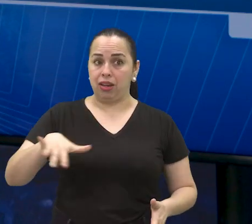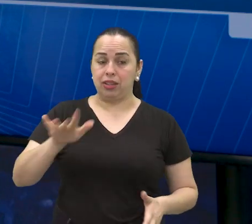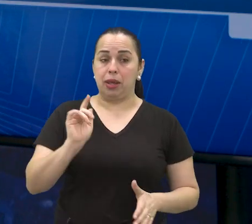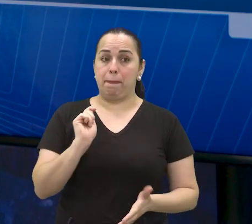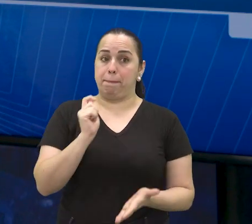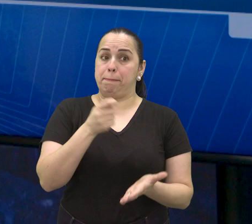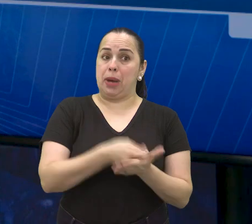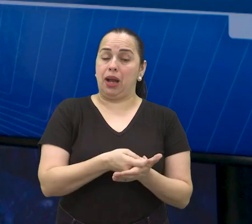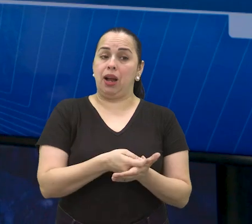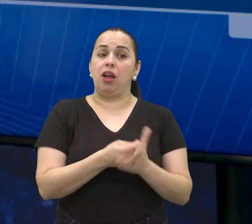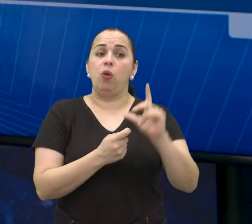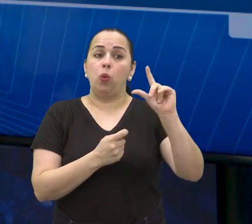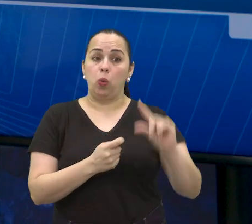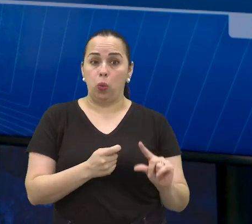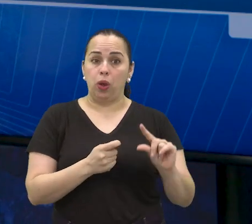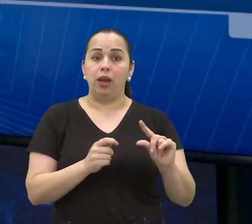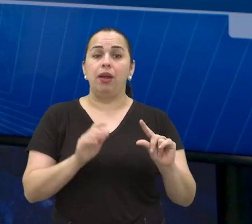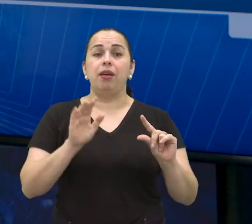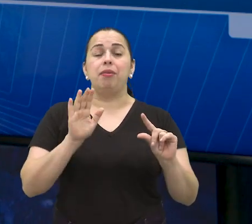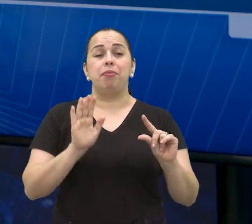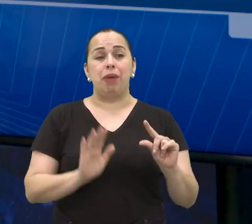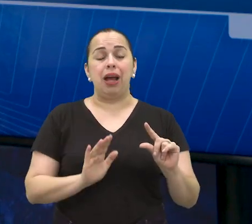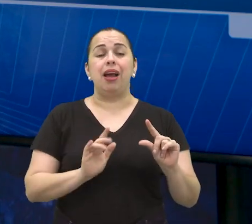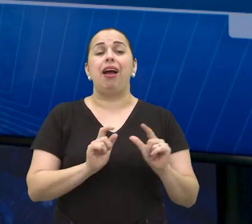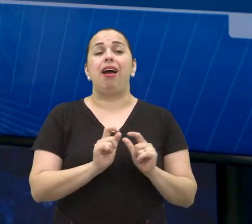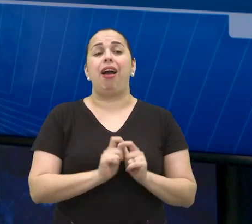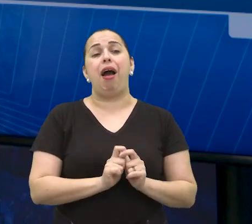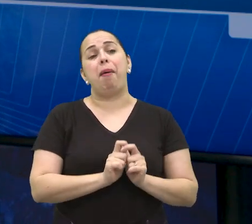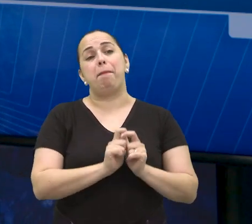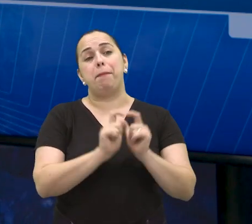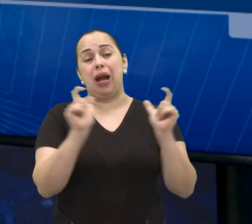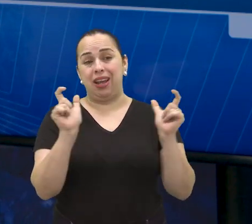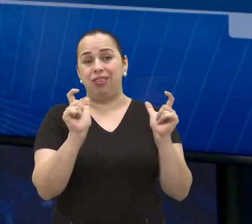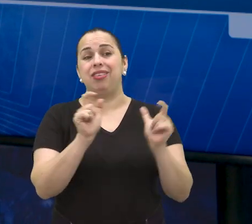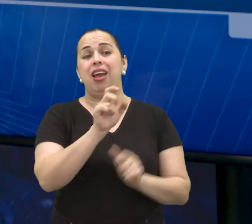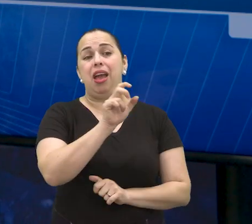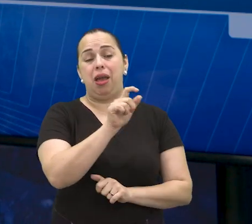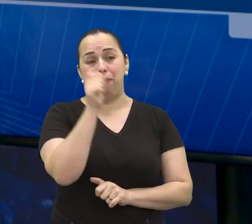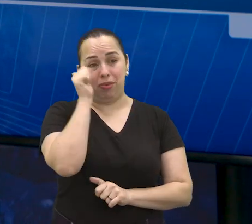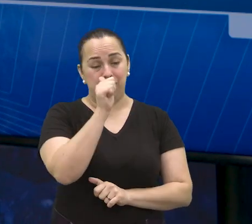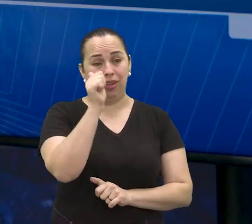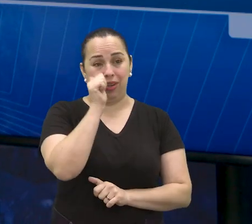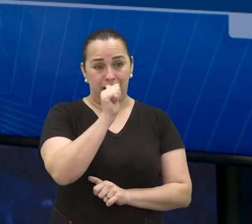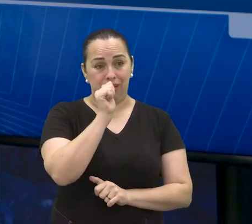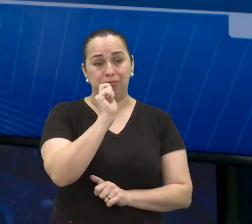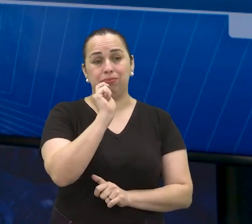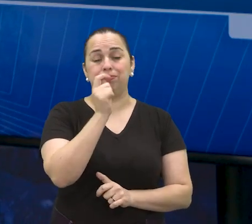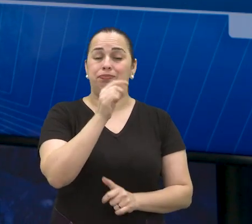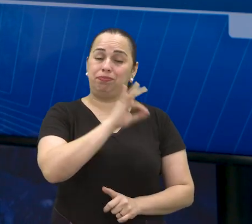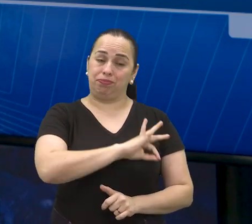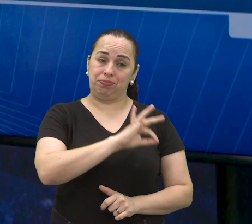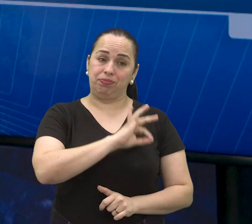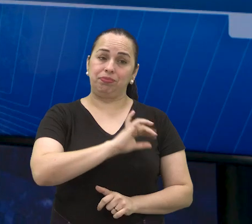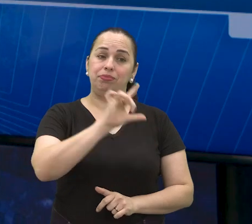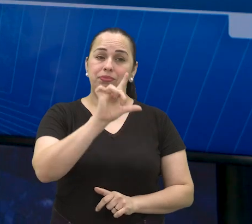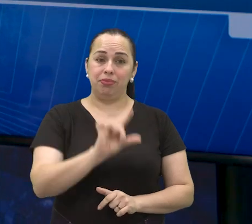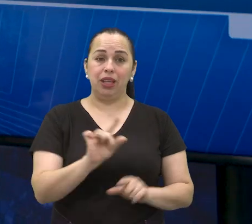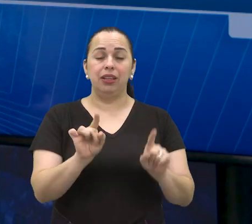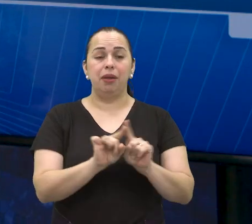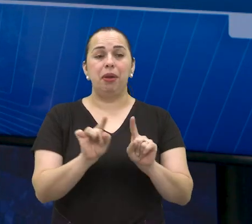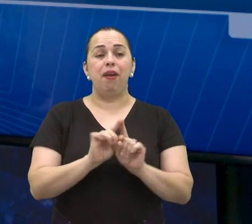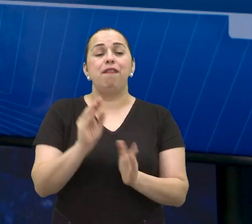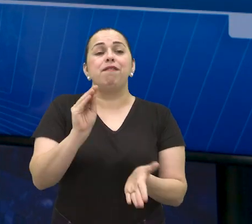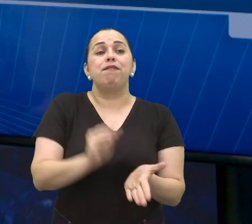já pagam menos, elas são representadas na maior parte delas por mulheres. E também existe a questão da falta